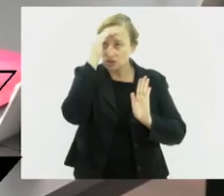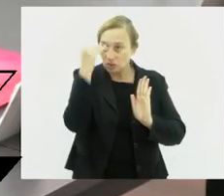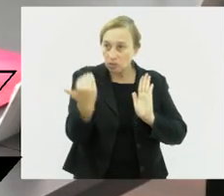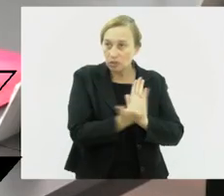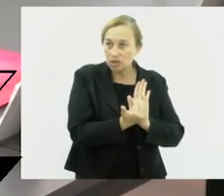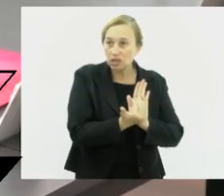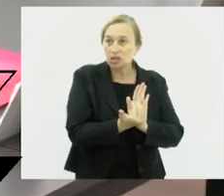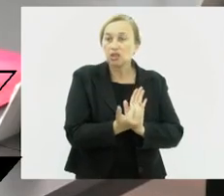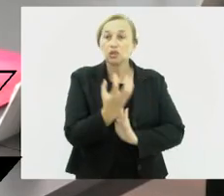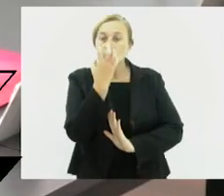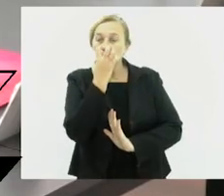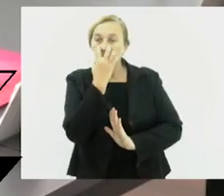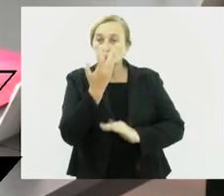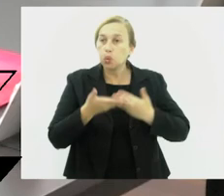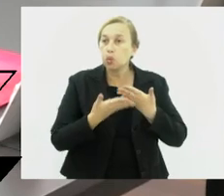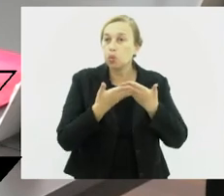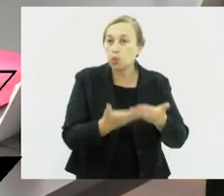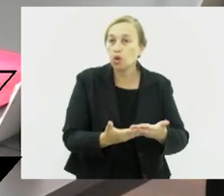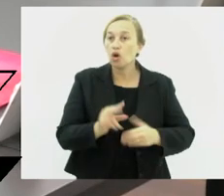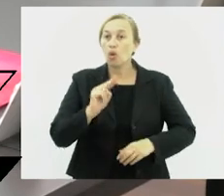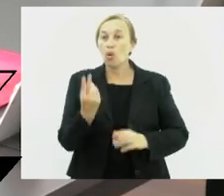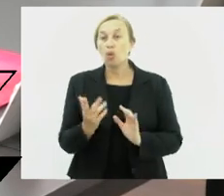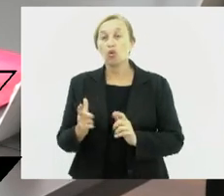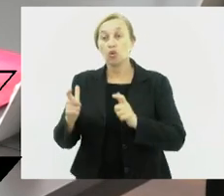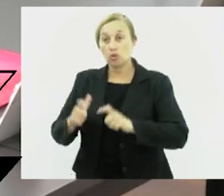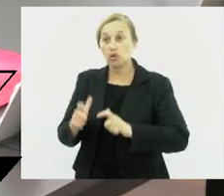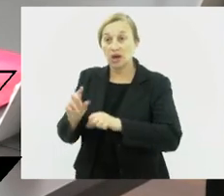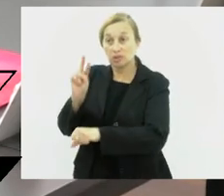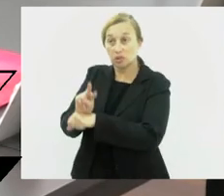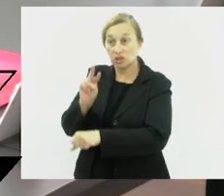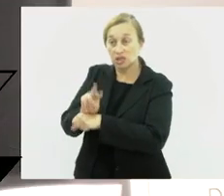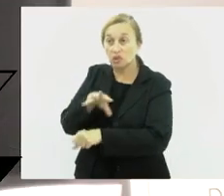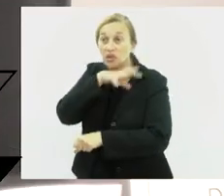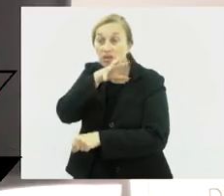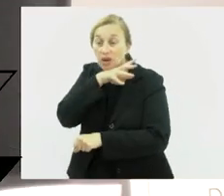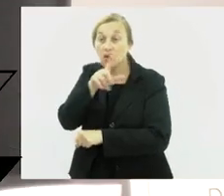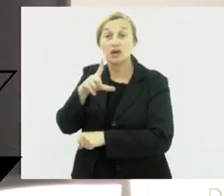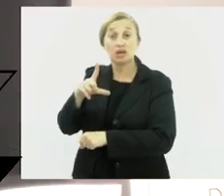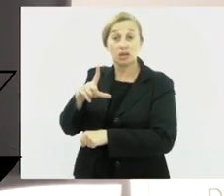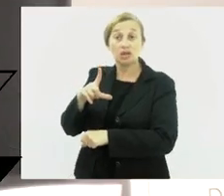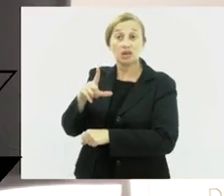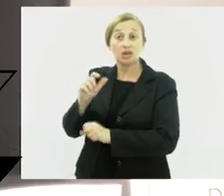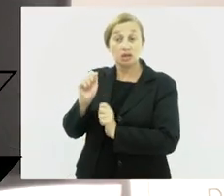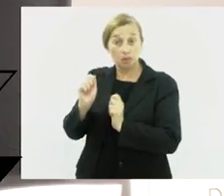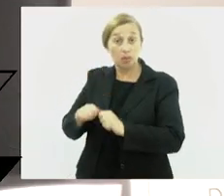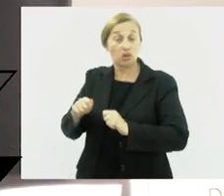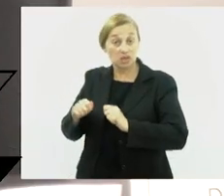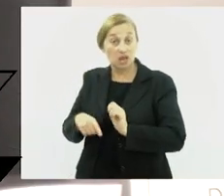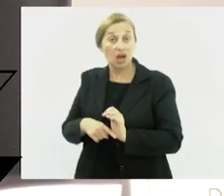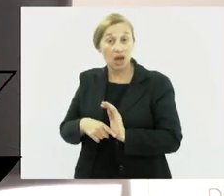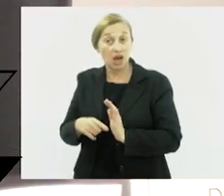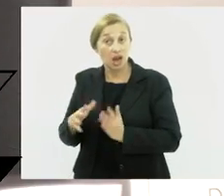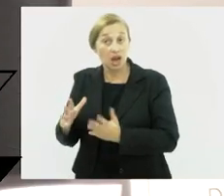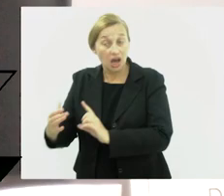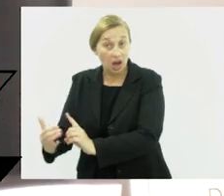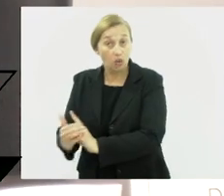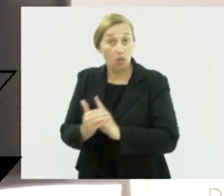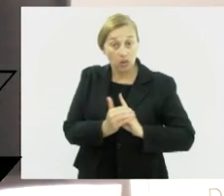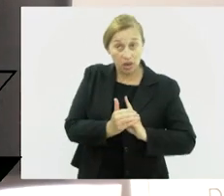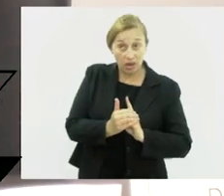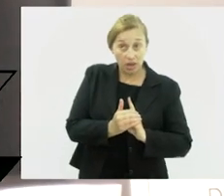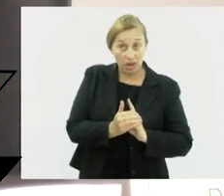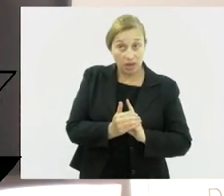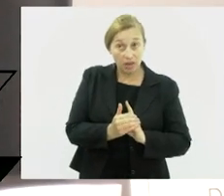ou entidades de proteção a animais que têm condições, inclusive nesses casos, e nem toda